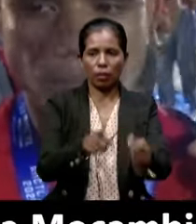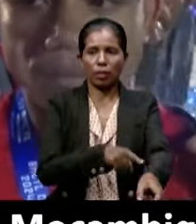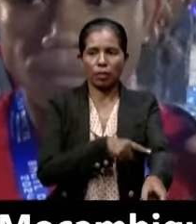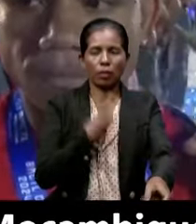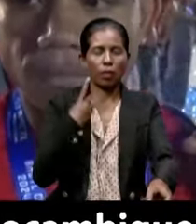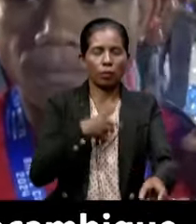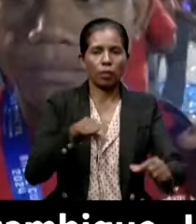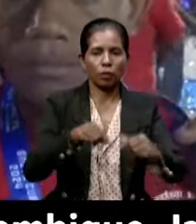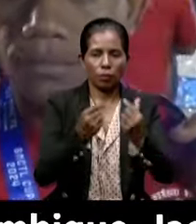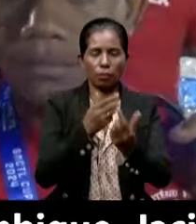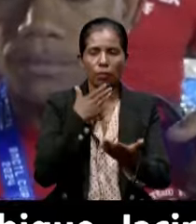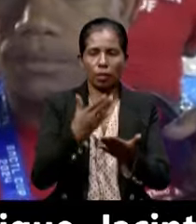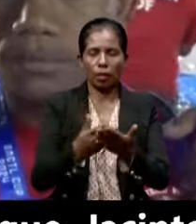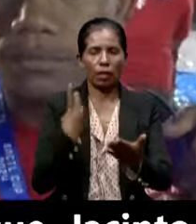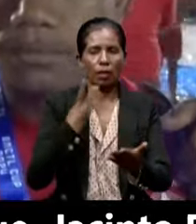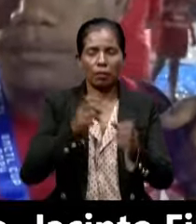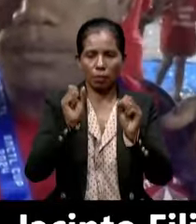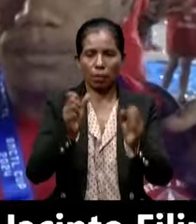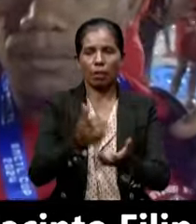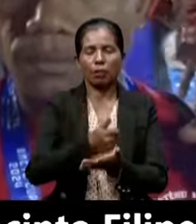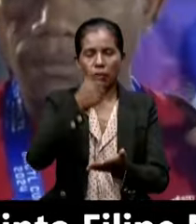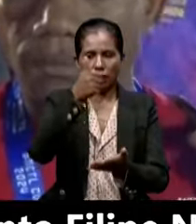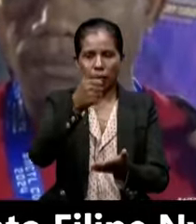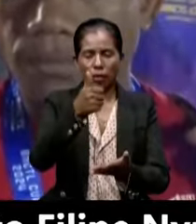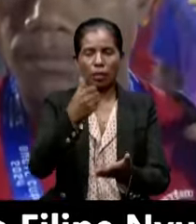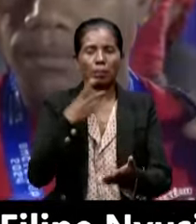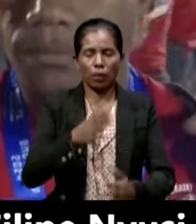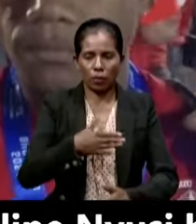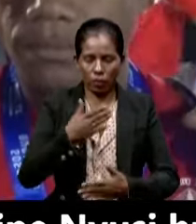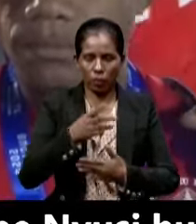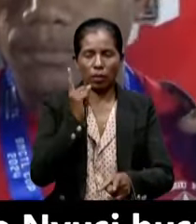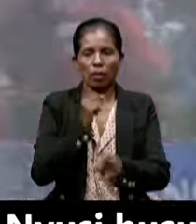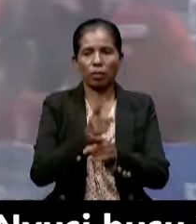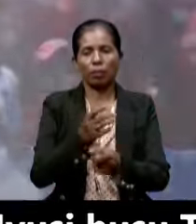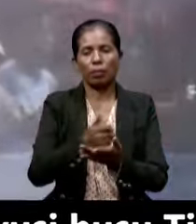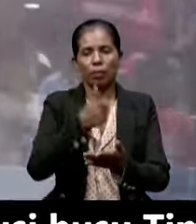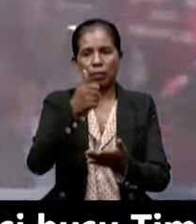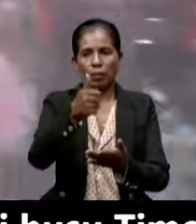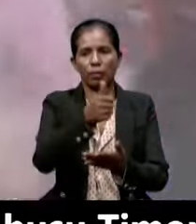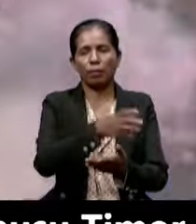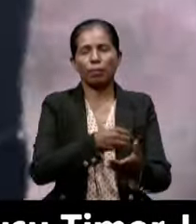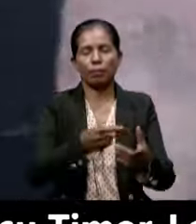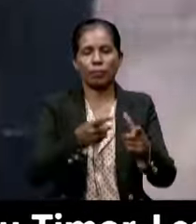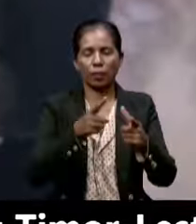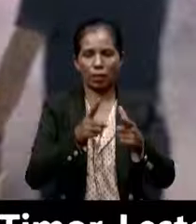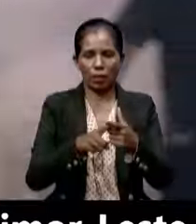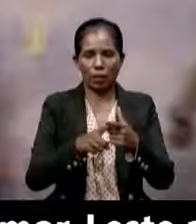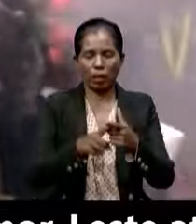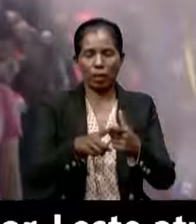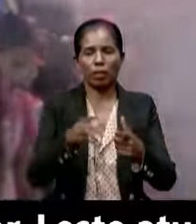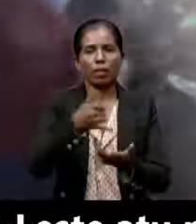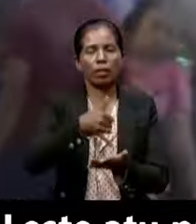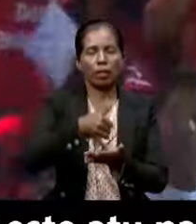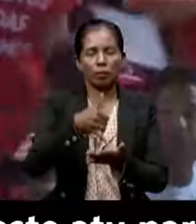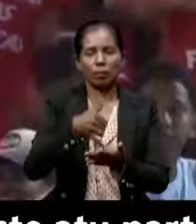mim joga a equipa dia, a mim consegue maná e naturalmente a mim contente de ter belsai vencedor e a taça BNCTL